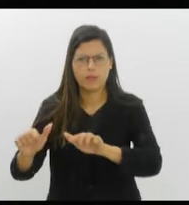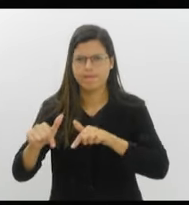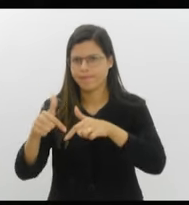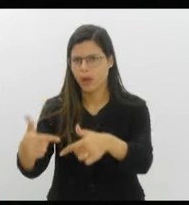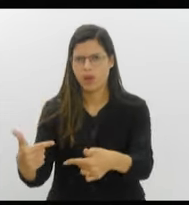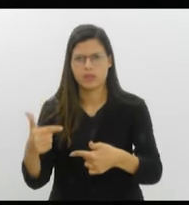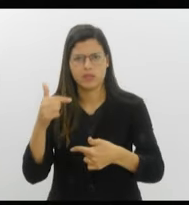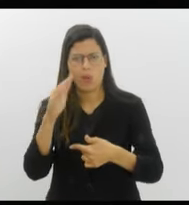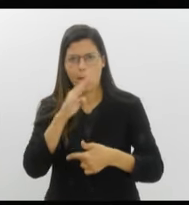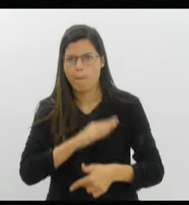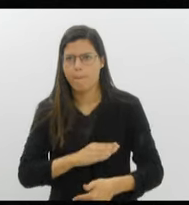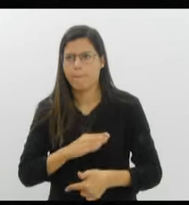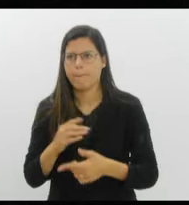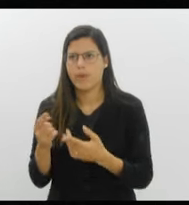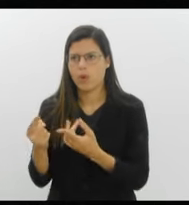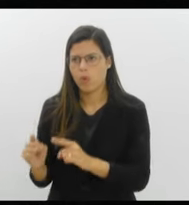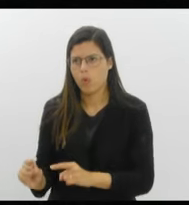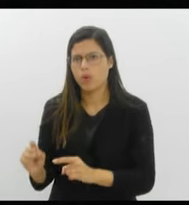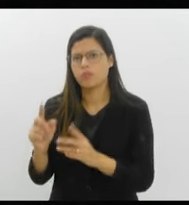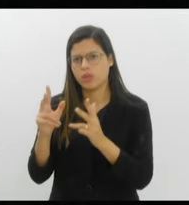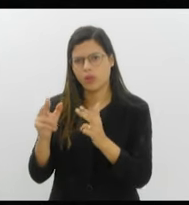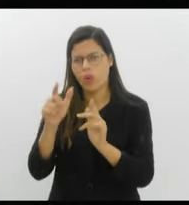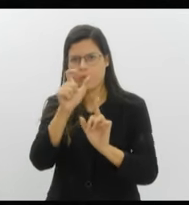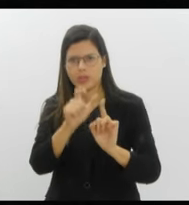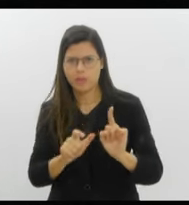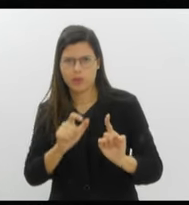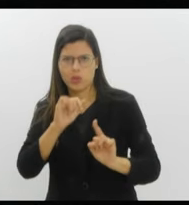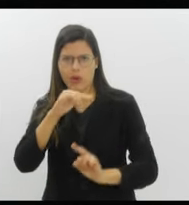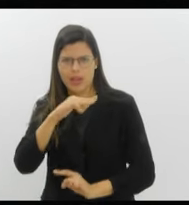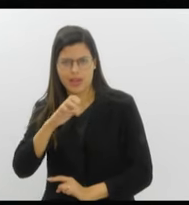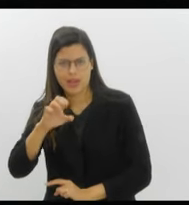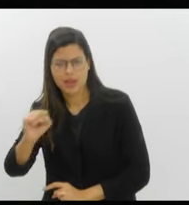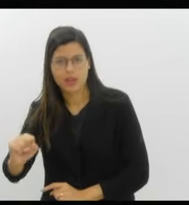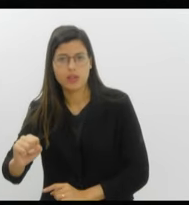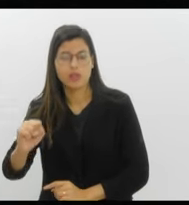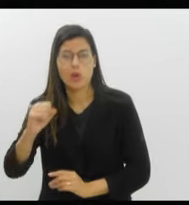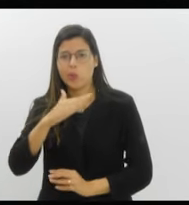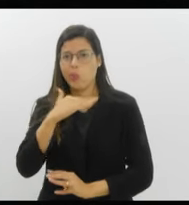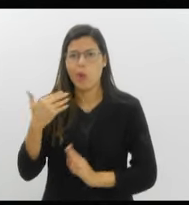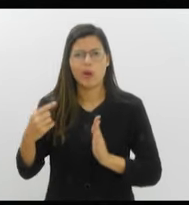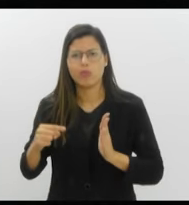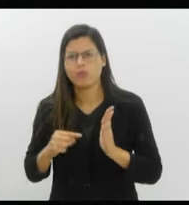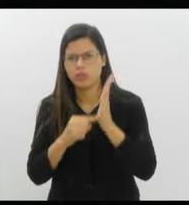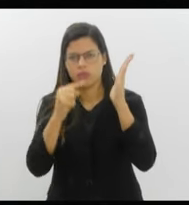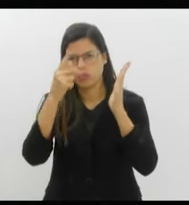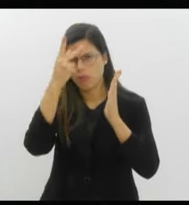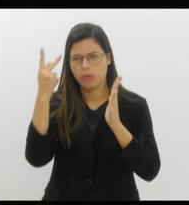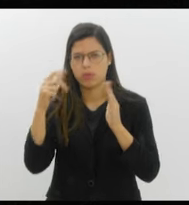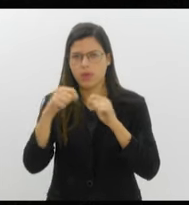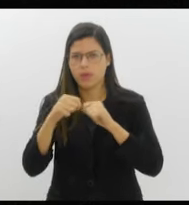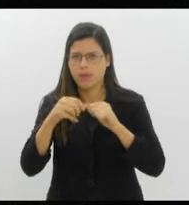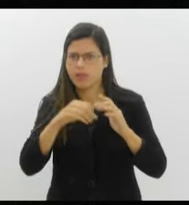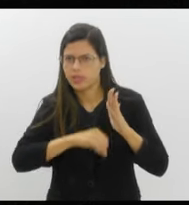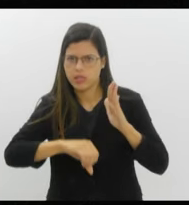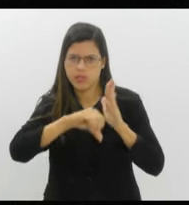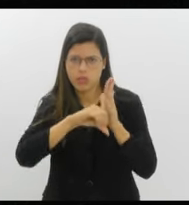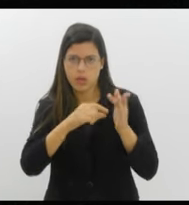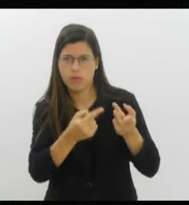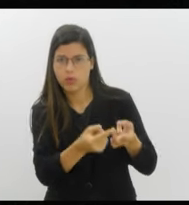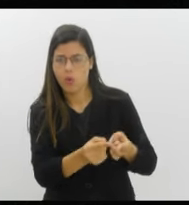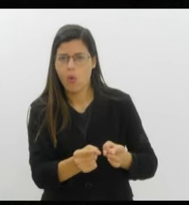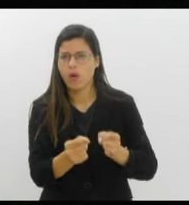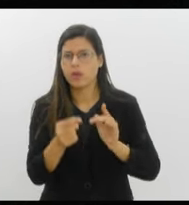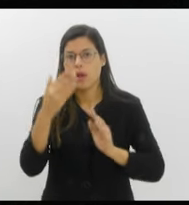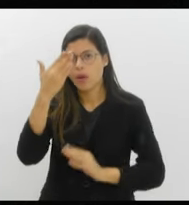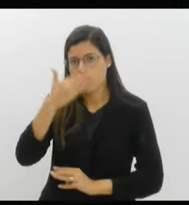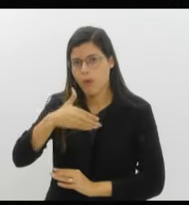atrocidade com pessoas como a companheira Inês Etienne Romeu, que morreu denunciando aqueles que cometeram esses crimes contra ela e que provou